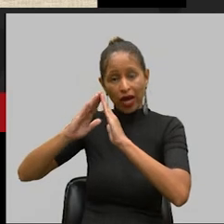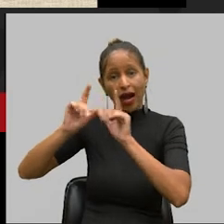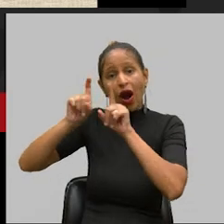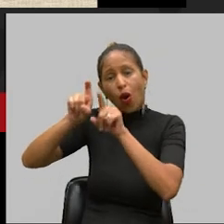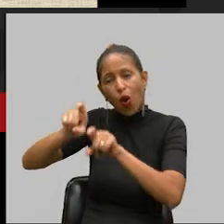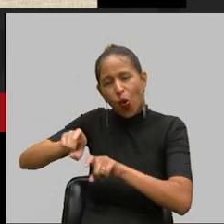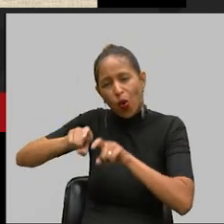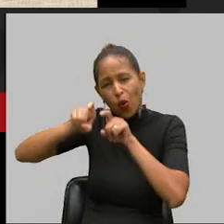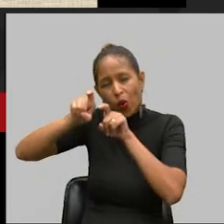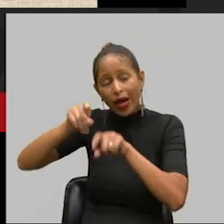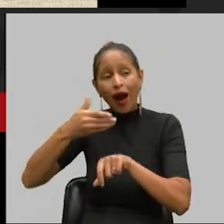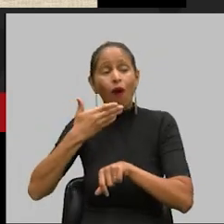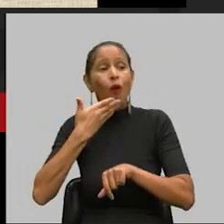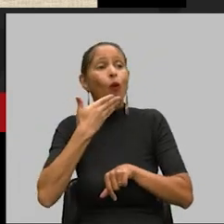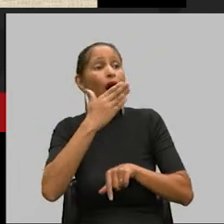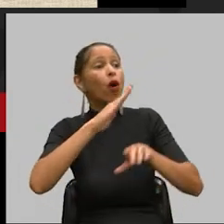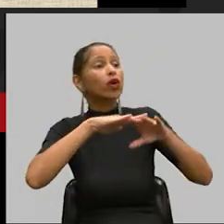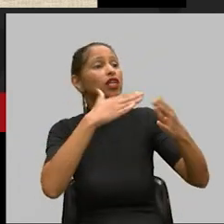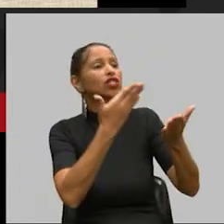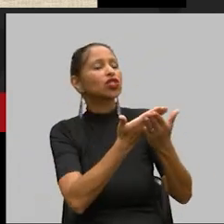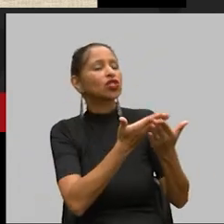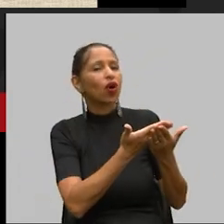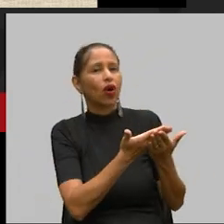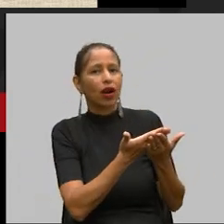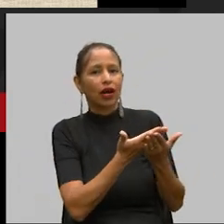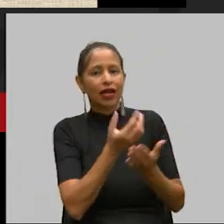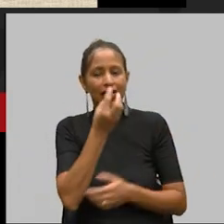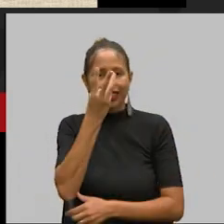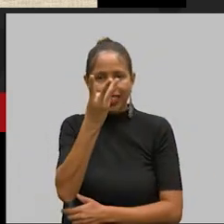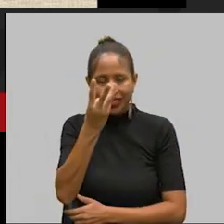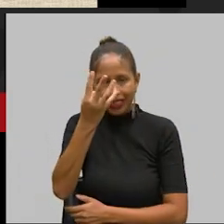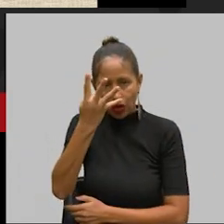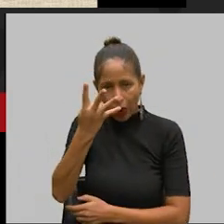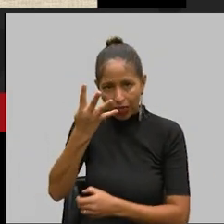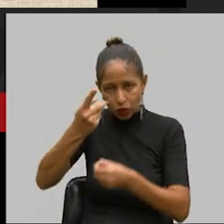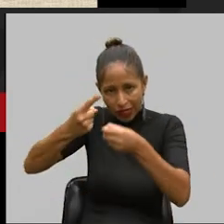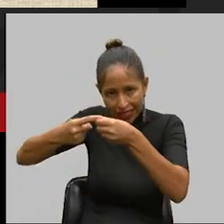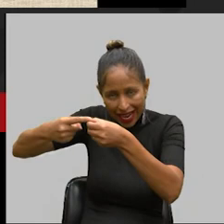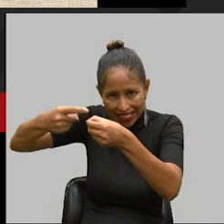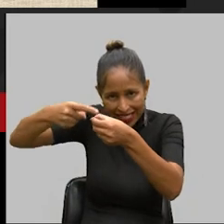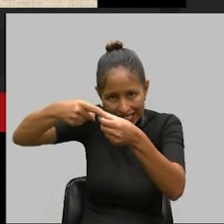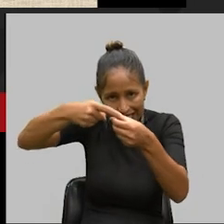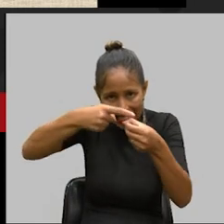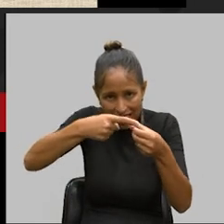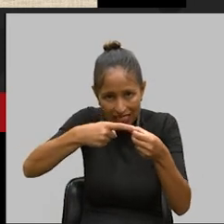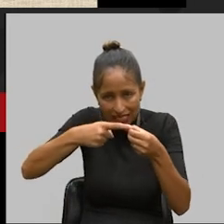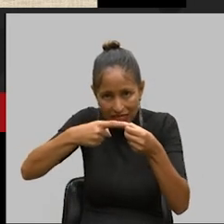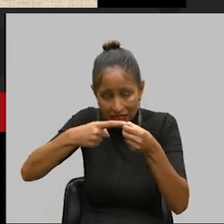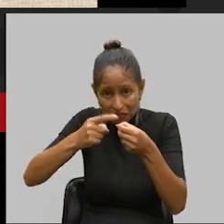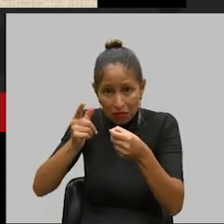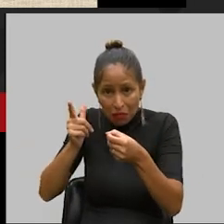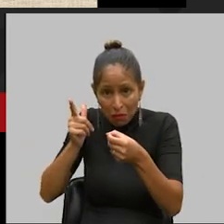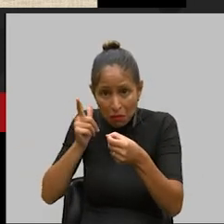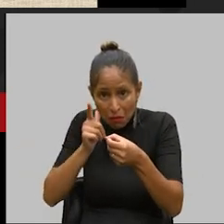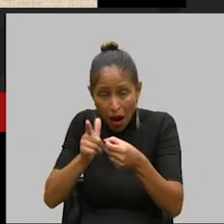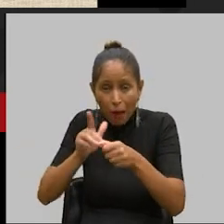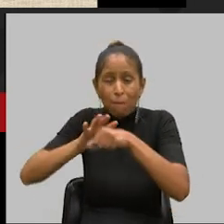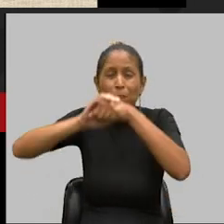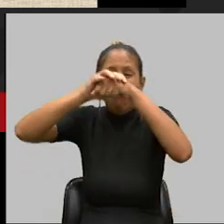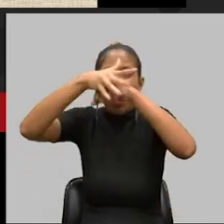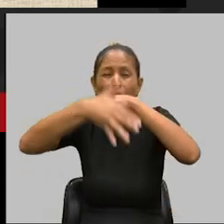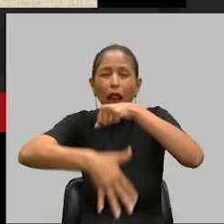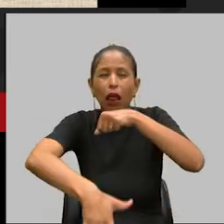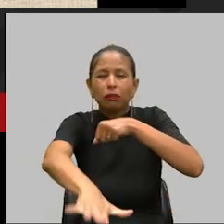em qual escola eles estão Isso aí são só 34 municípios são esses aí são os que foram atingidos pelo rompimento da